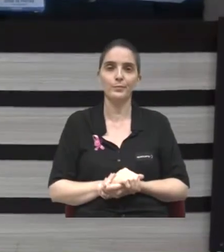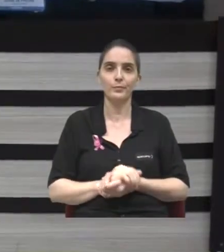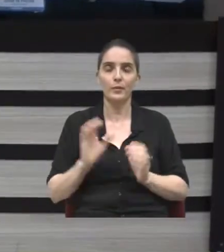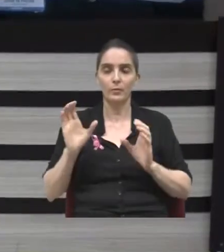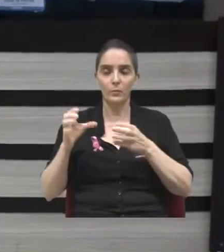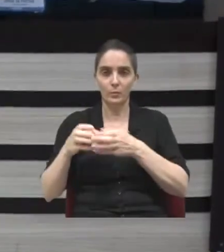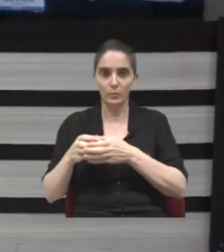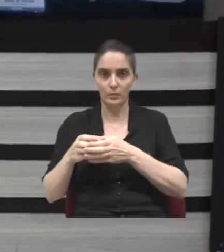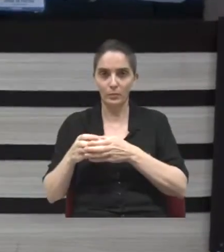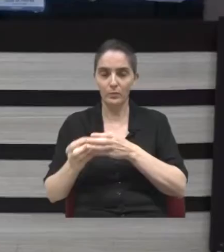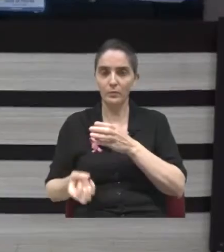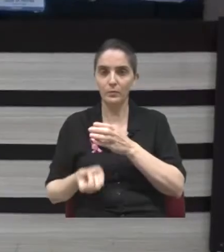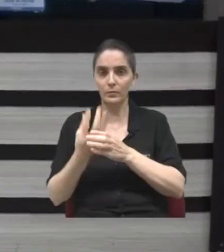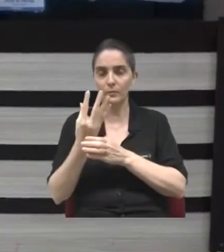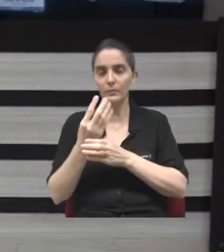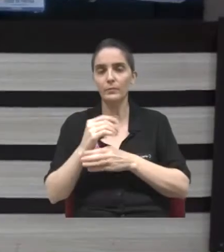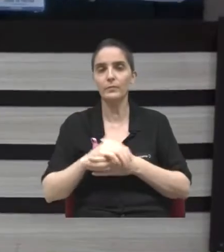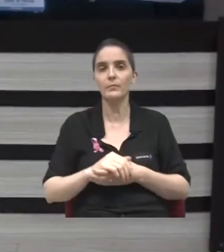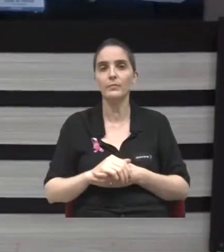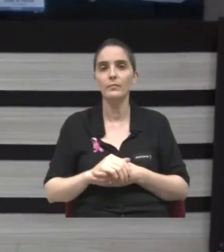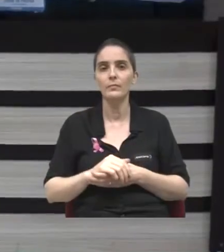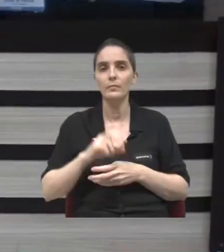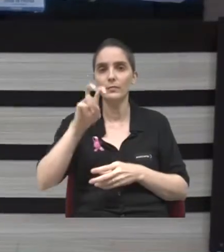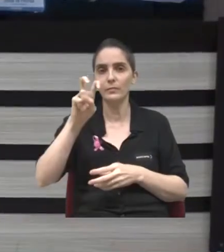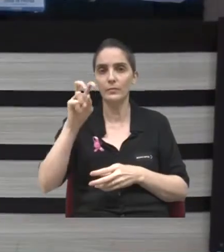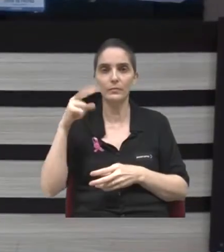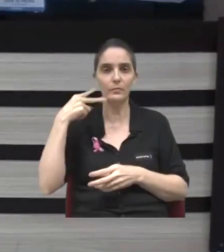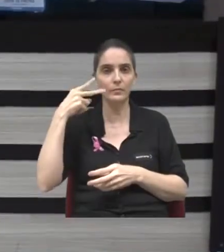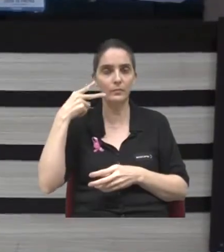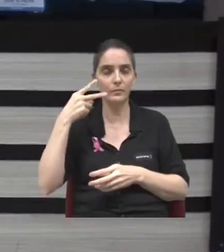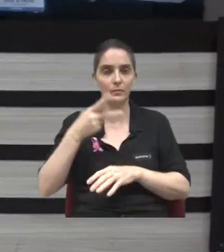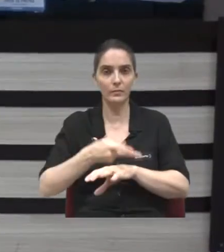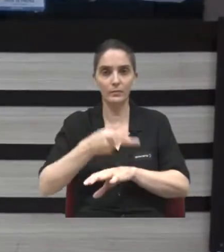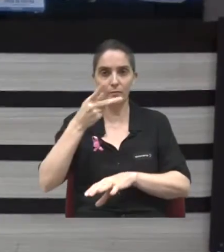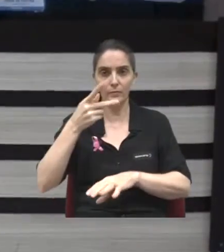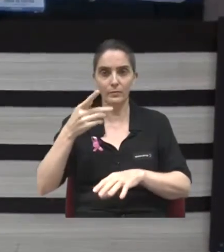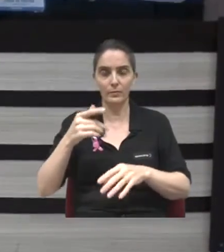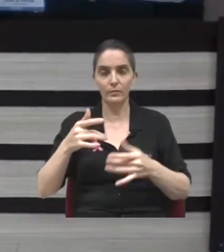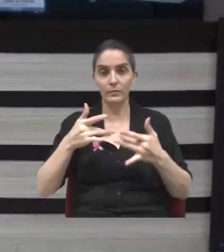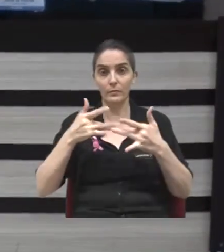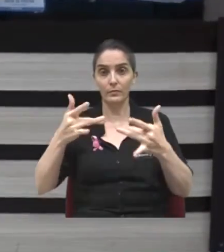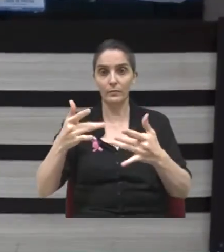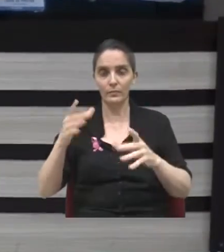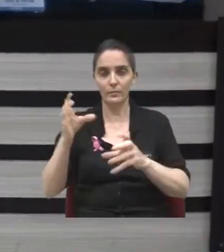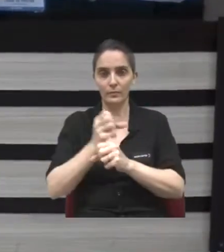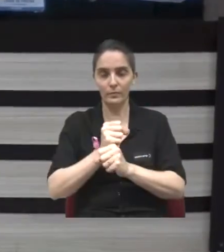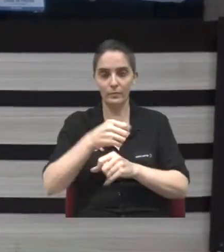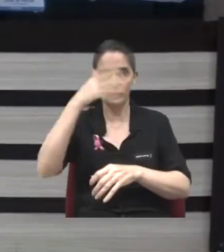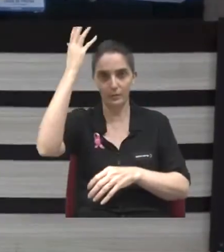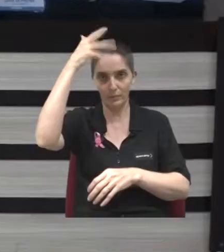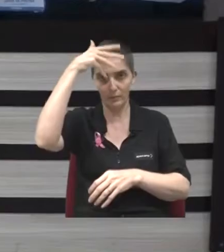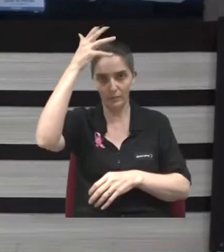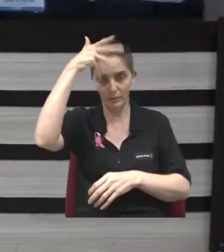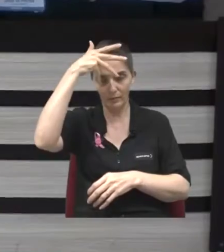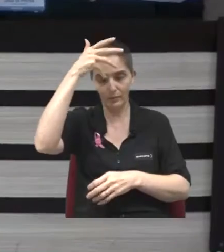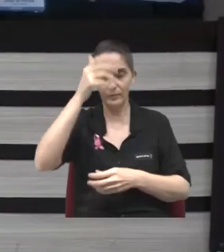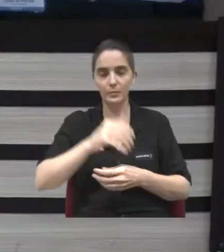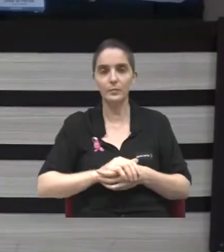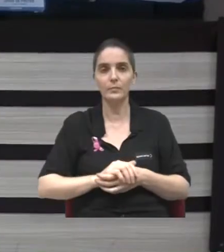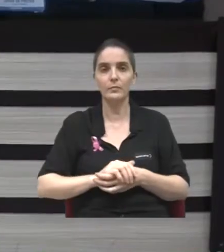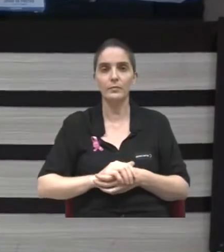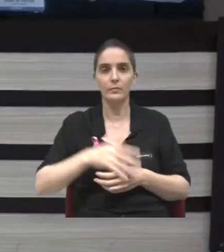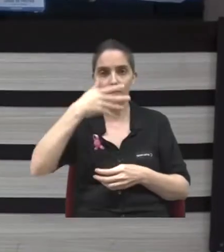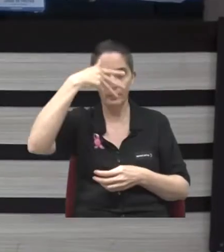por 5 vereadores. Prêmio destaque da contabilidade: vereadora Érica Tanque, vereador Toninho